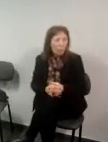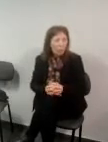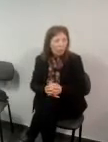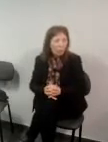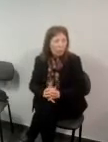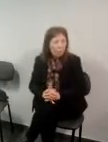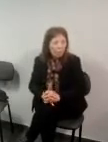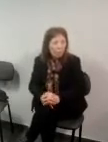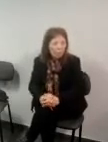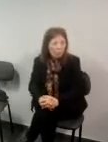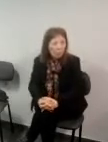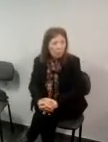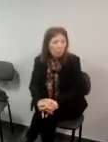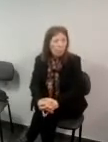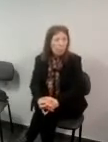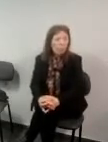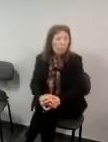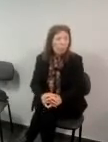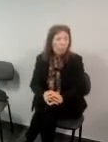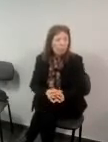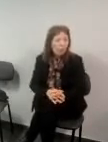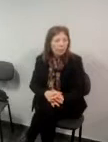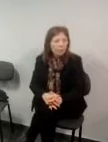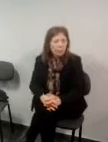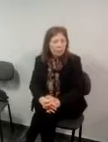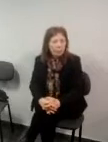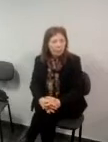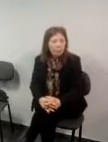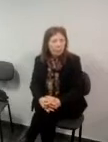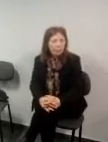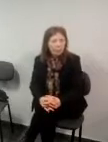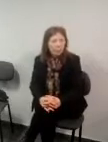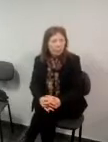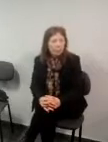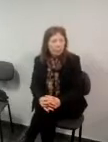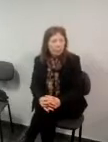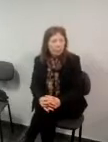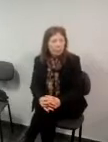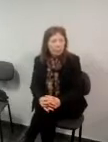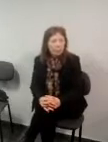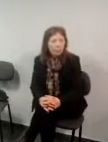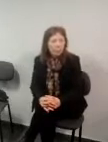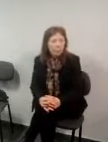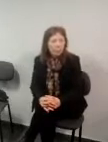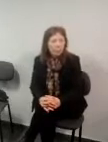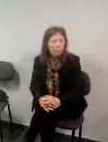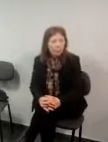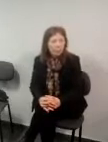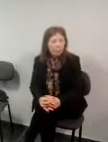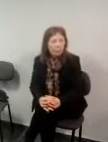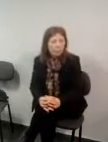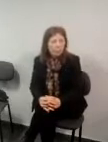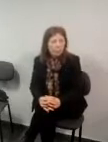vai. Eu não estou dizendo que não se faça isso, eu estou dizendo o seguinte, quando você está tratando aqui, você está tratando